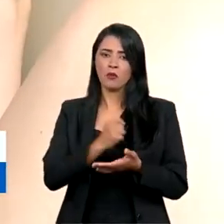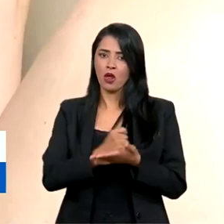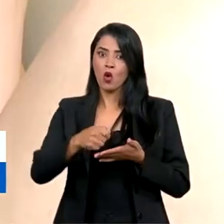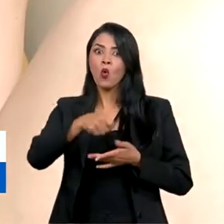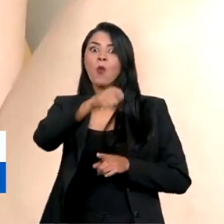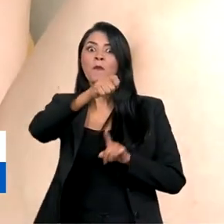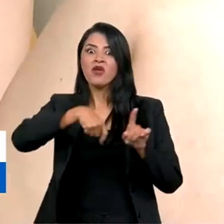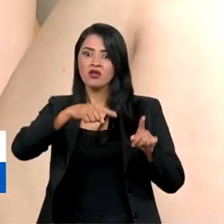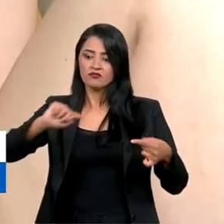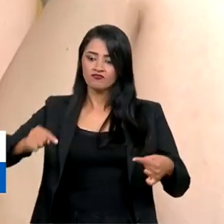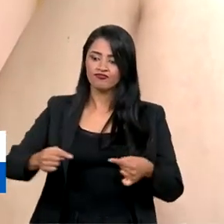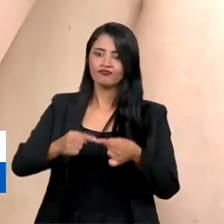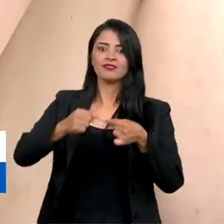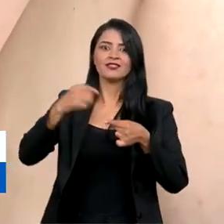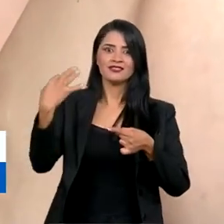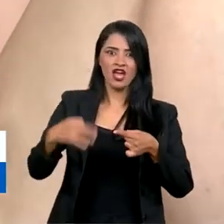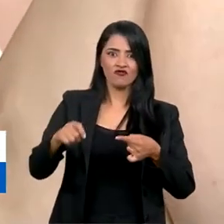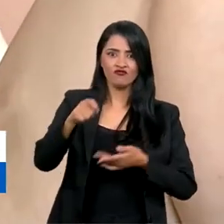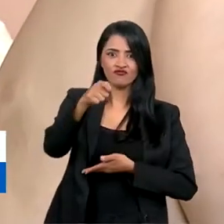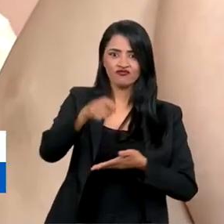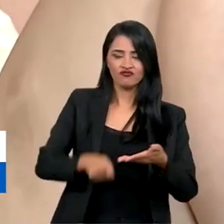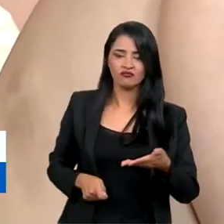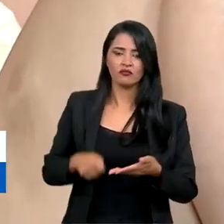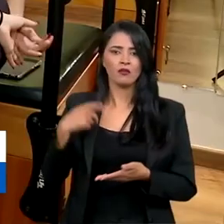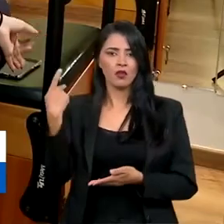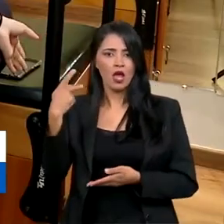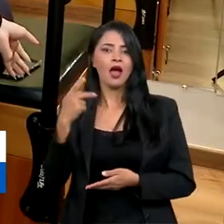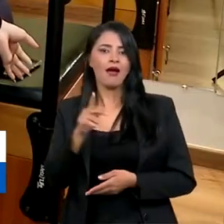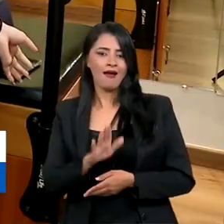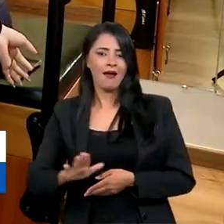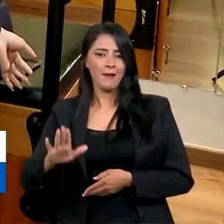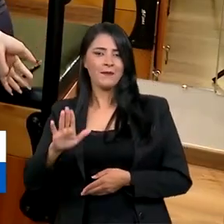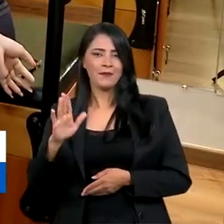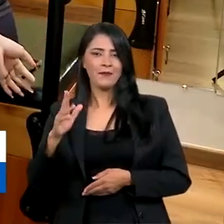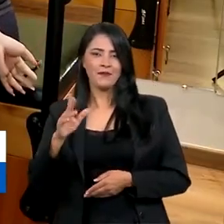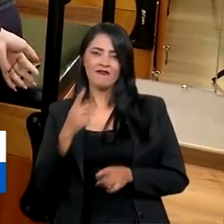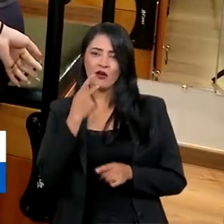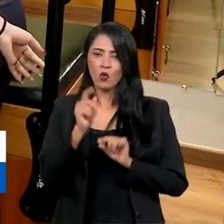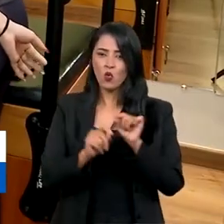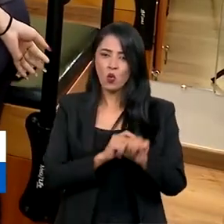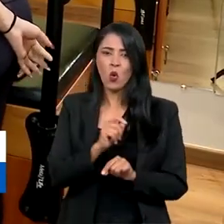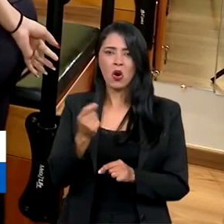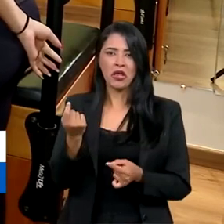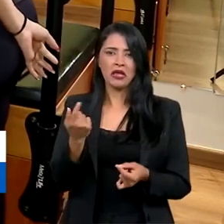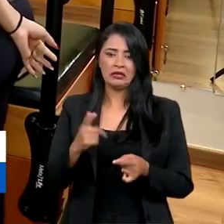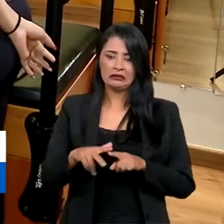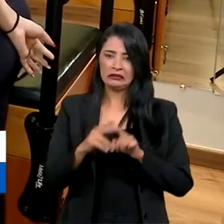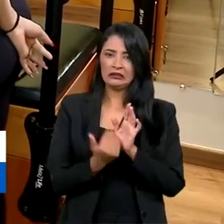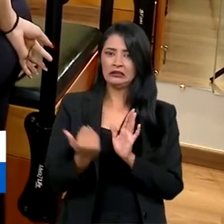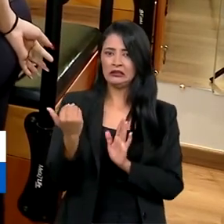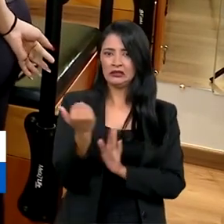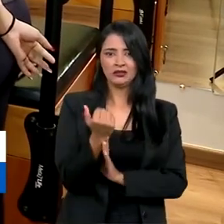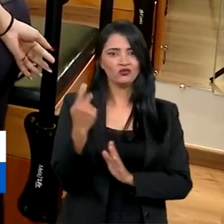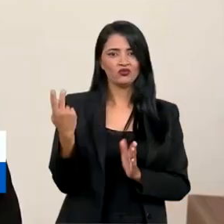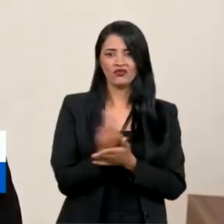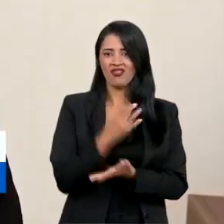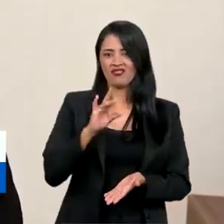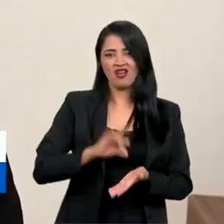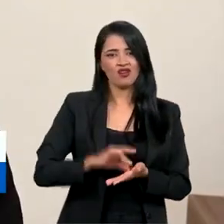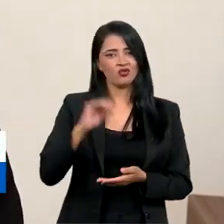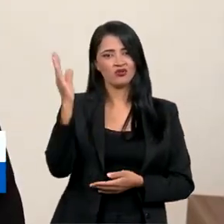assinado para Associação Brasileira de planos de saúde o reajuste não reflete a realidade dos planos no Brasil